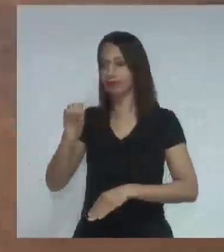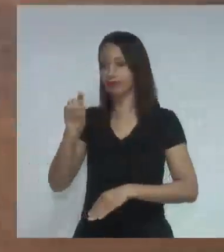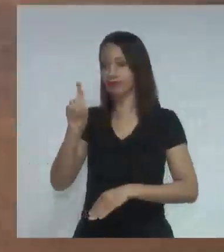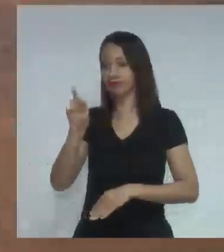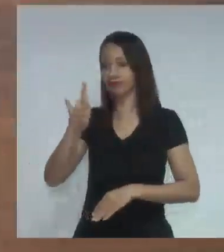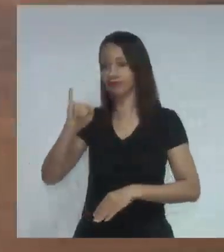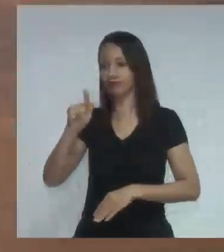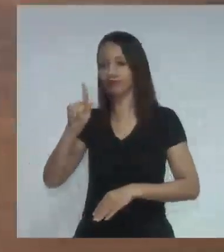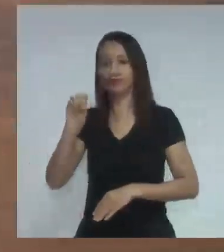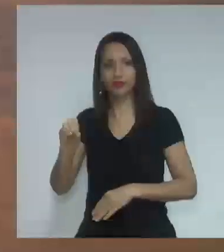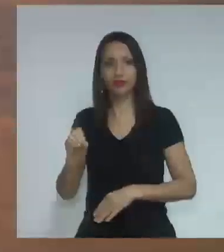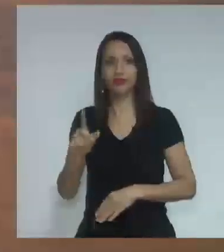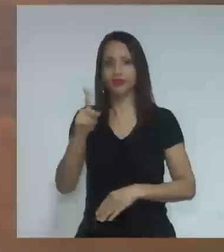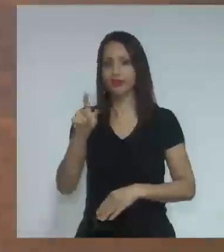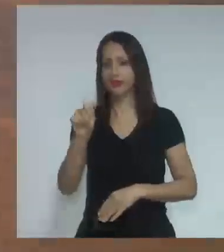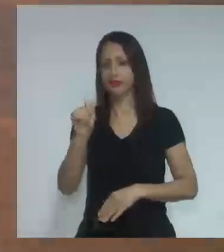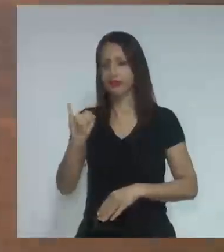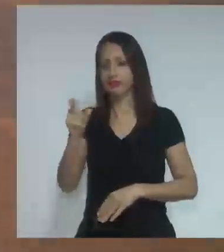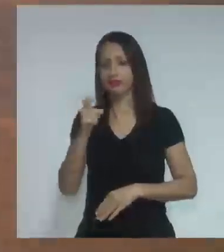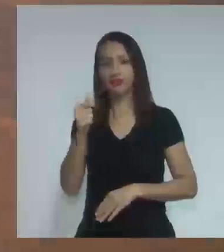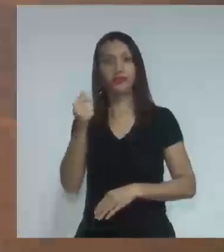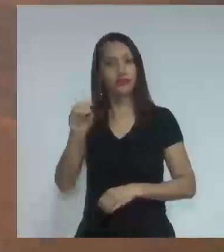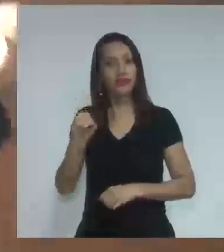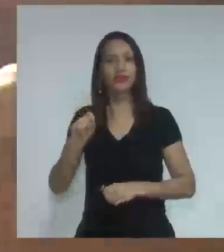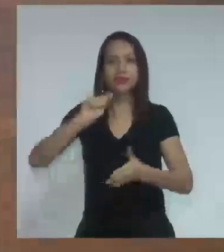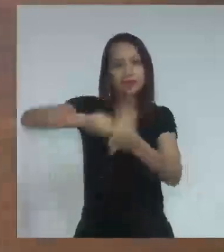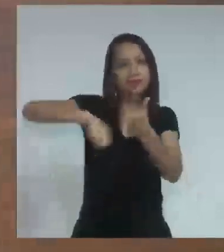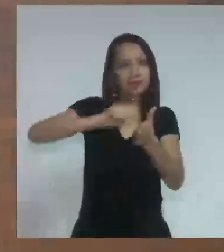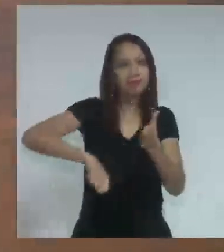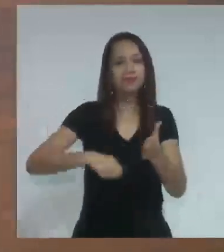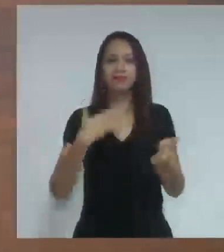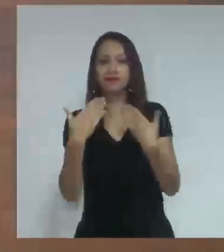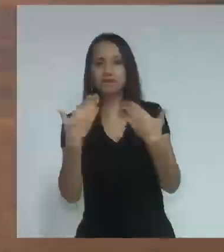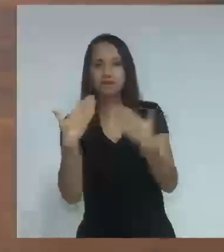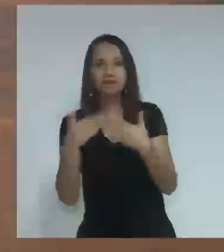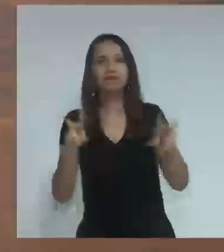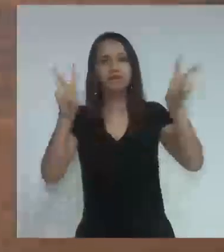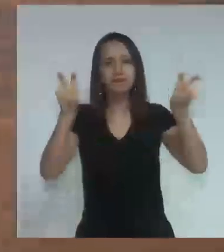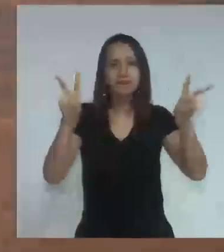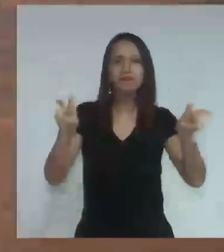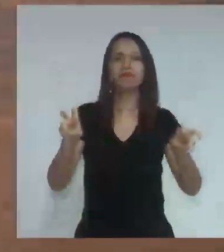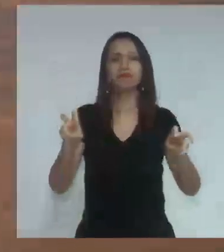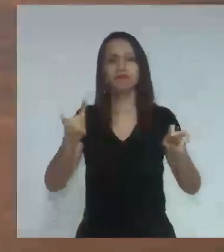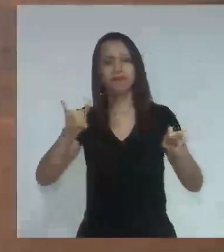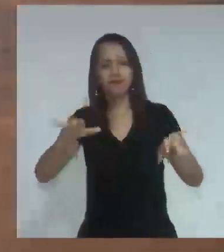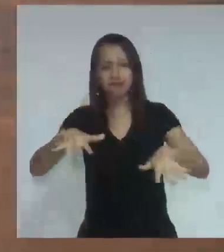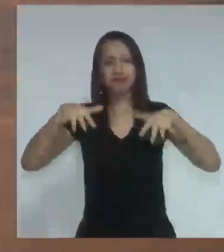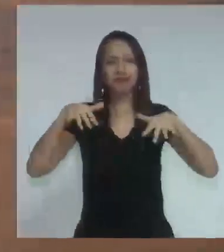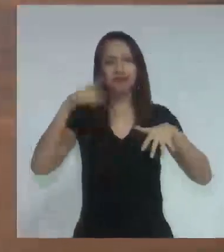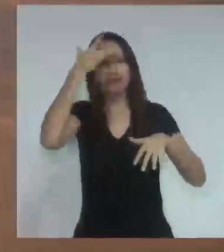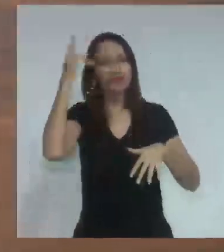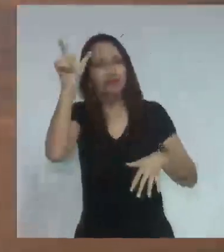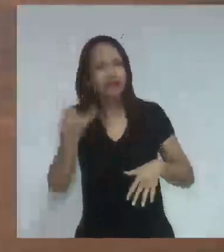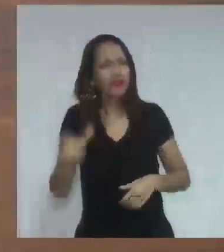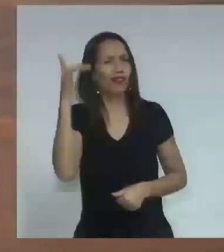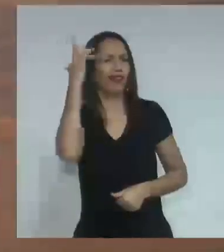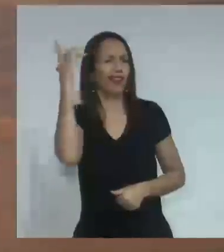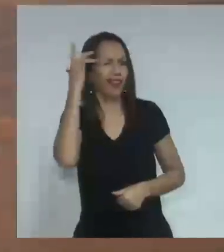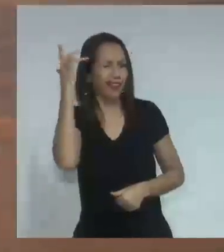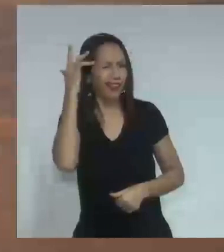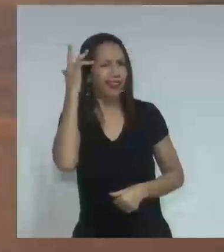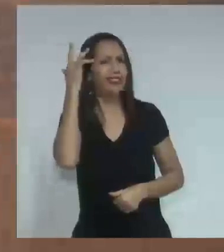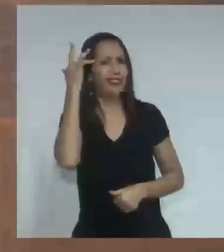pessoa que assinou, e eu falei com ele também alguns dias na sessão. Pessoa inteligente, uma pessoa